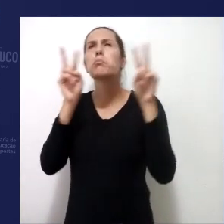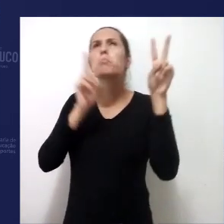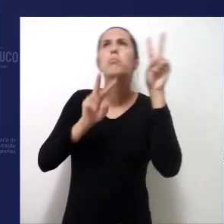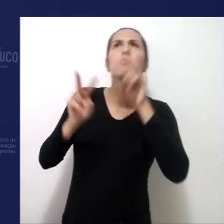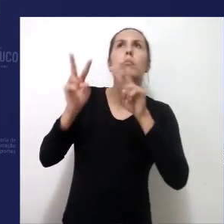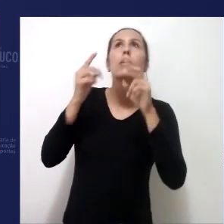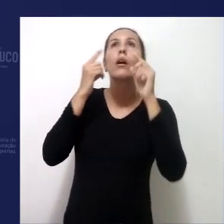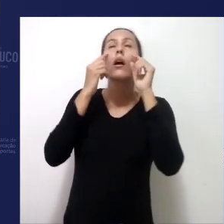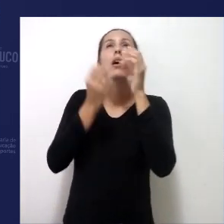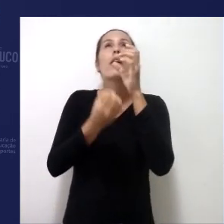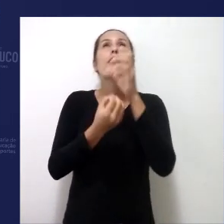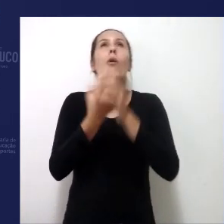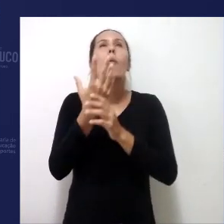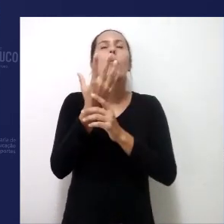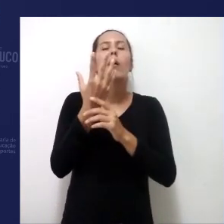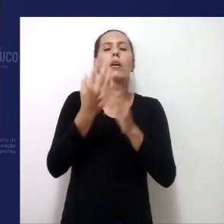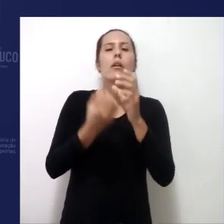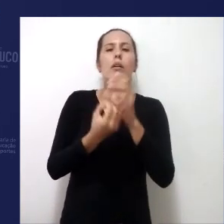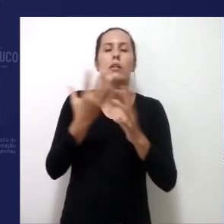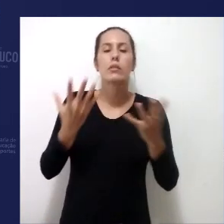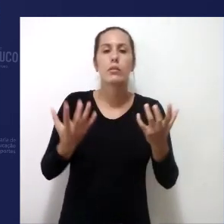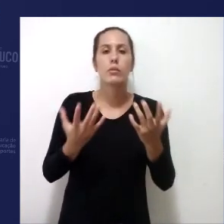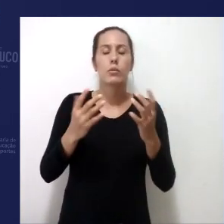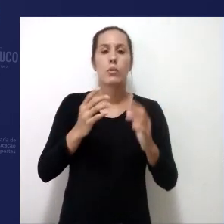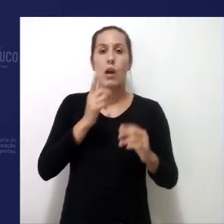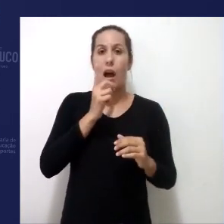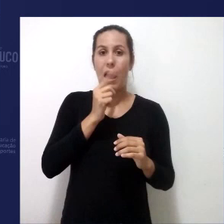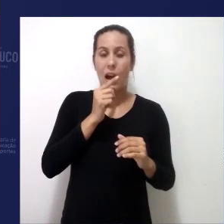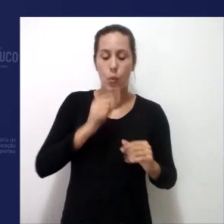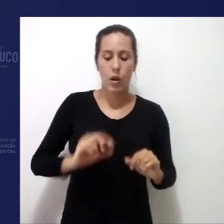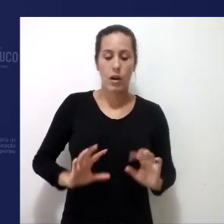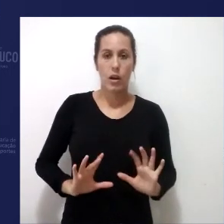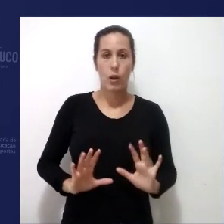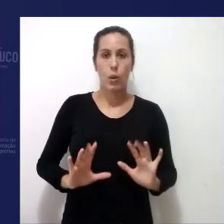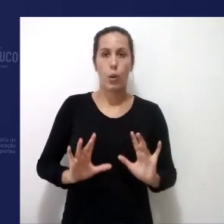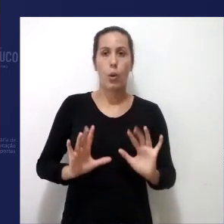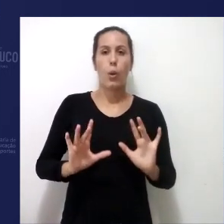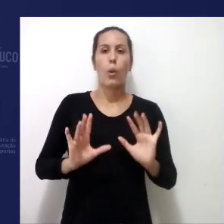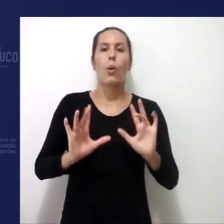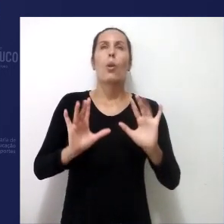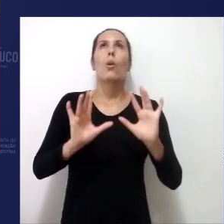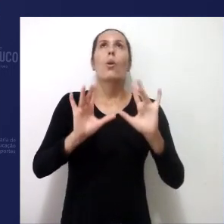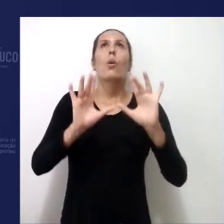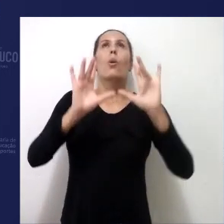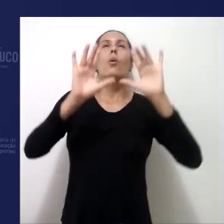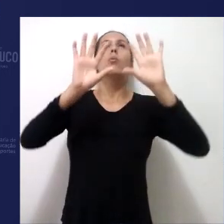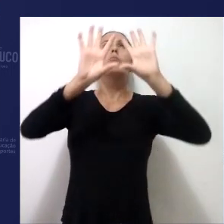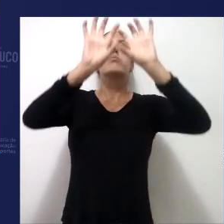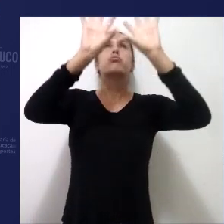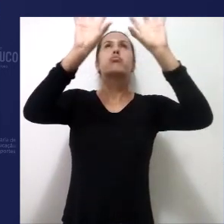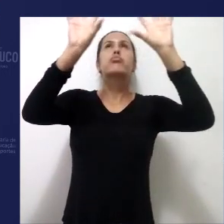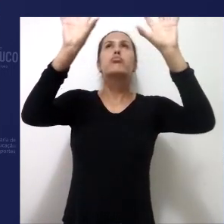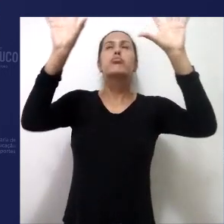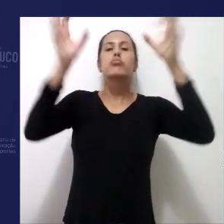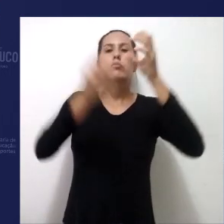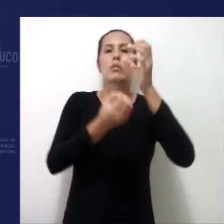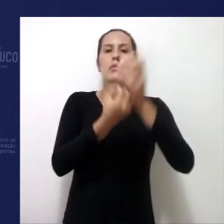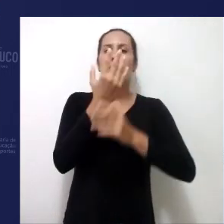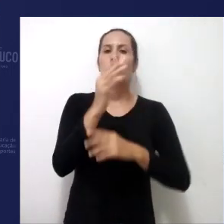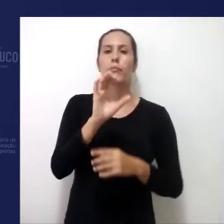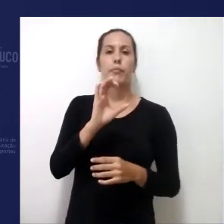formadas por muitas gotículas de água em um estado líquido ou por cristais de gelo